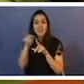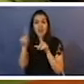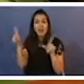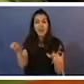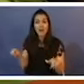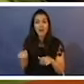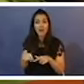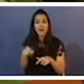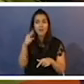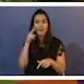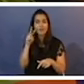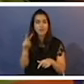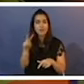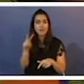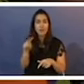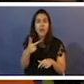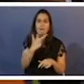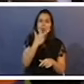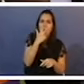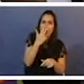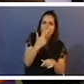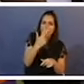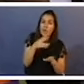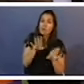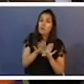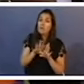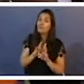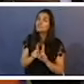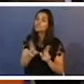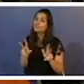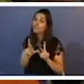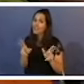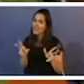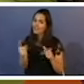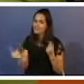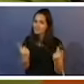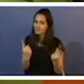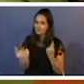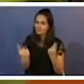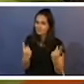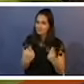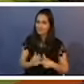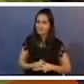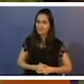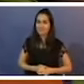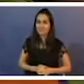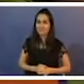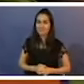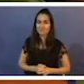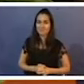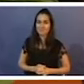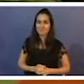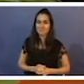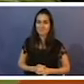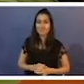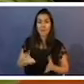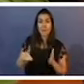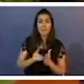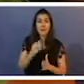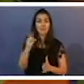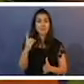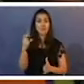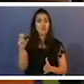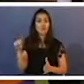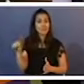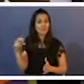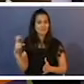abaixo e Anote a seguir à semelhança e as diferenças que você observou entre os peixes estão lá na página